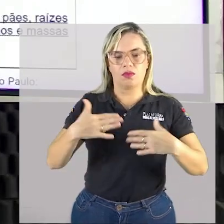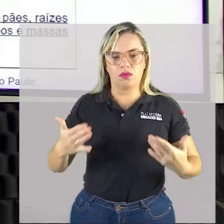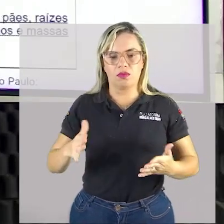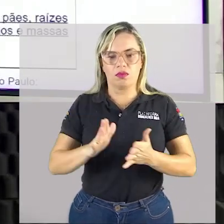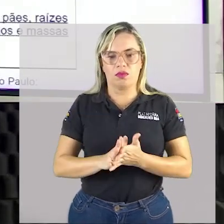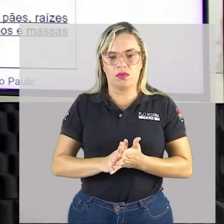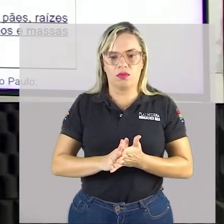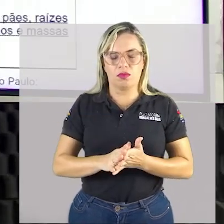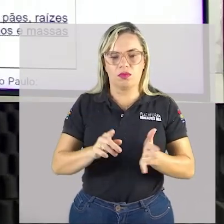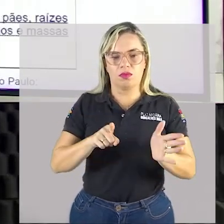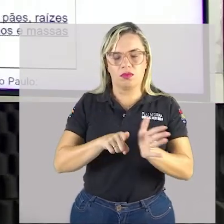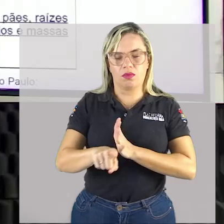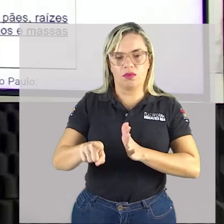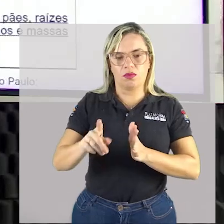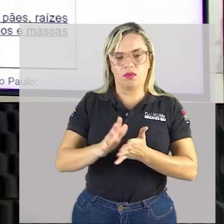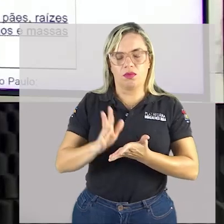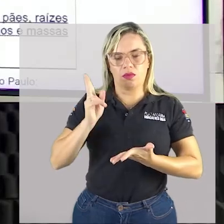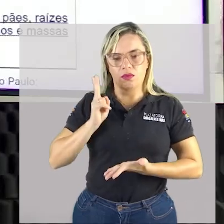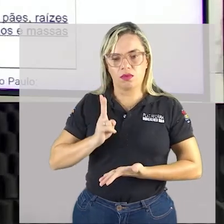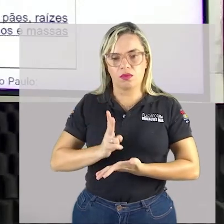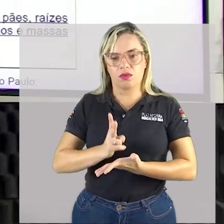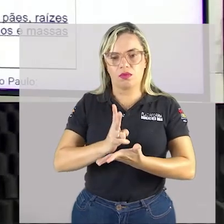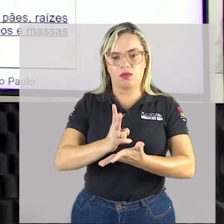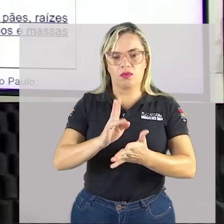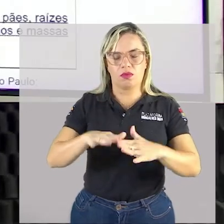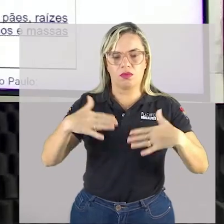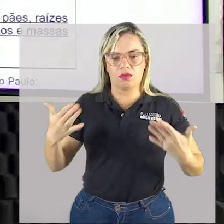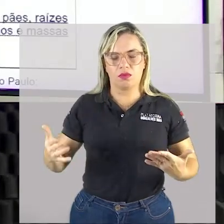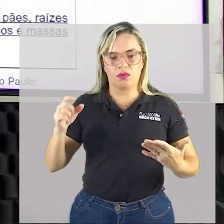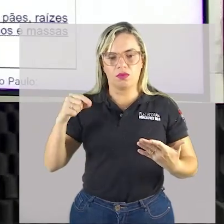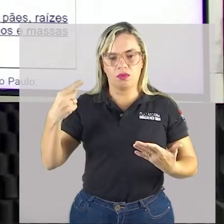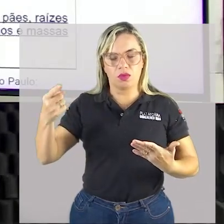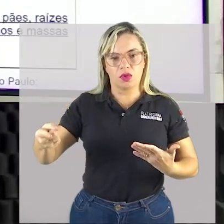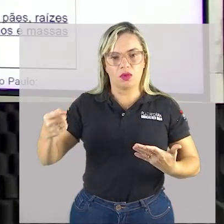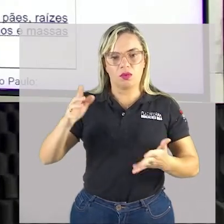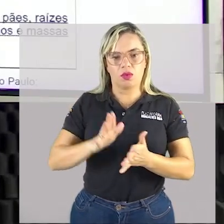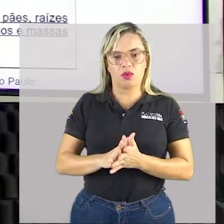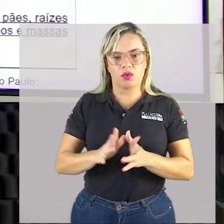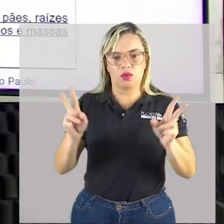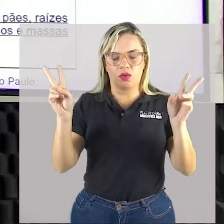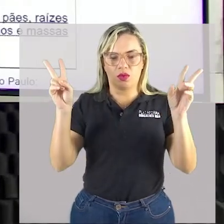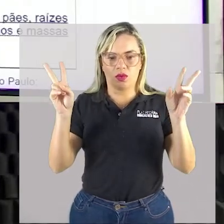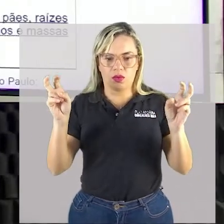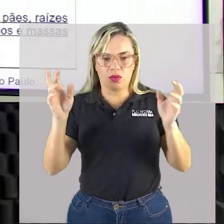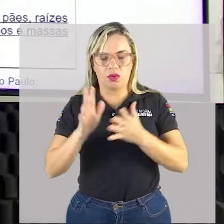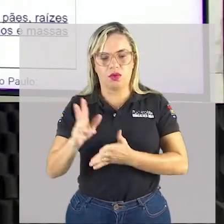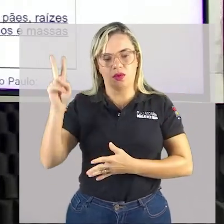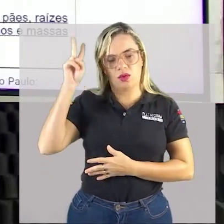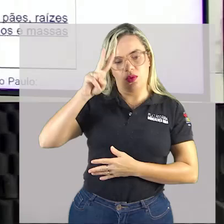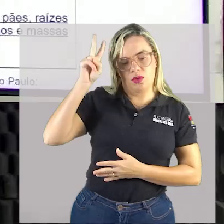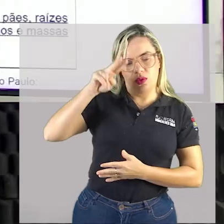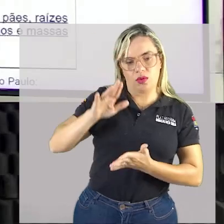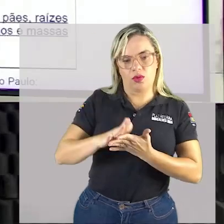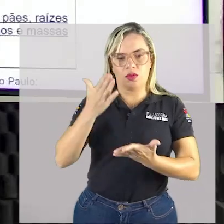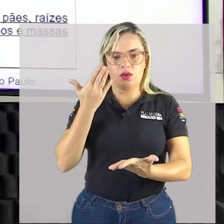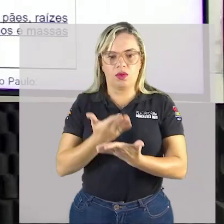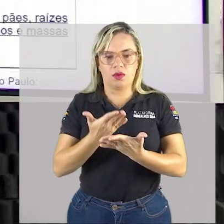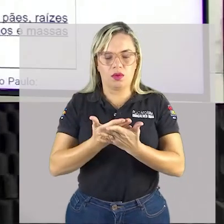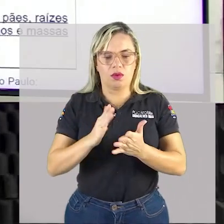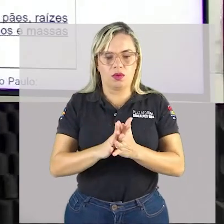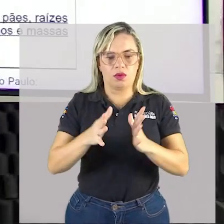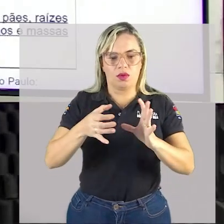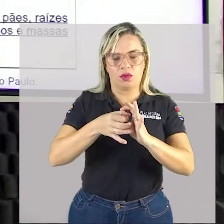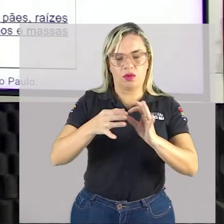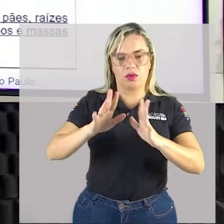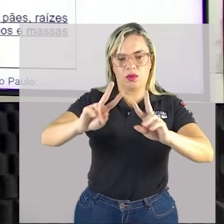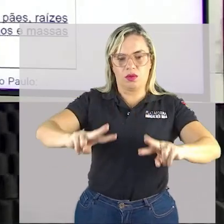nessa questão, vai continuar em seguida, lembrando que esse material está disponível,